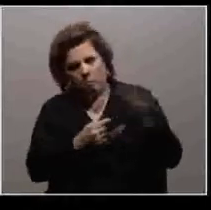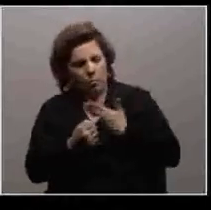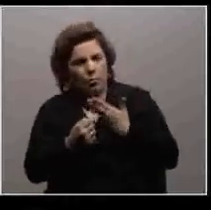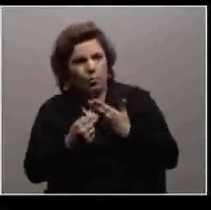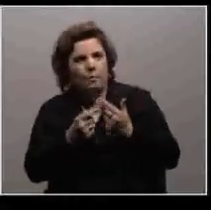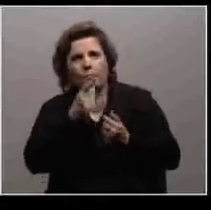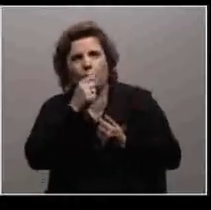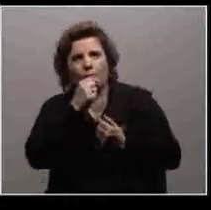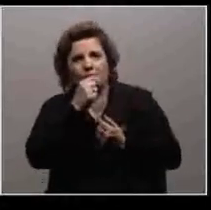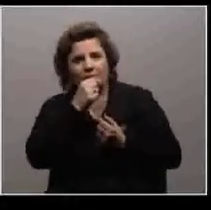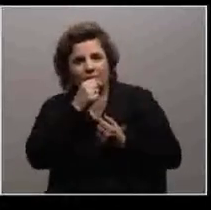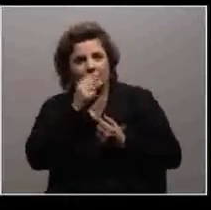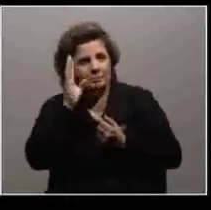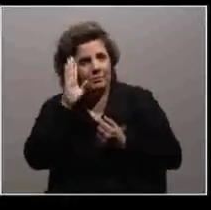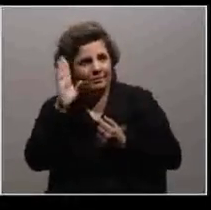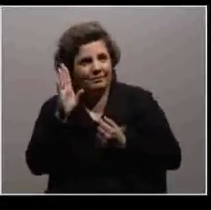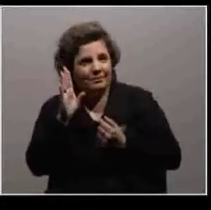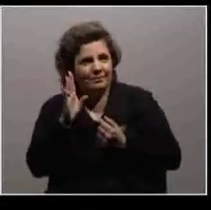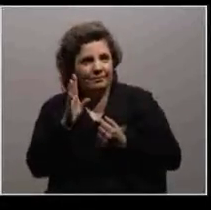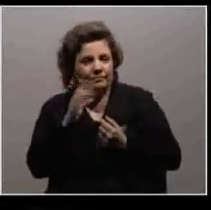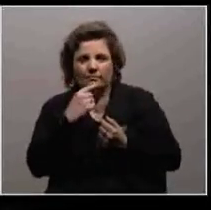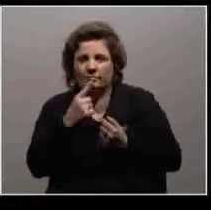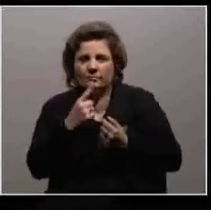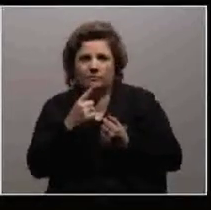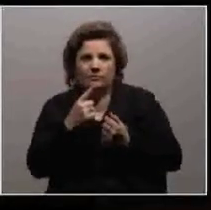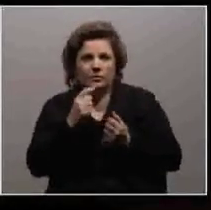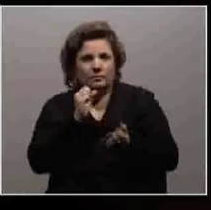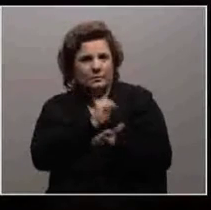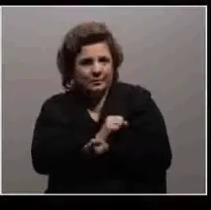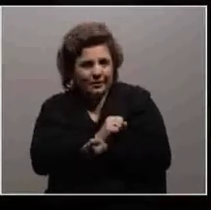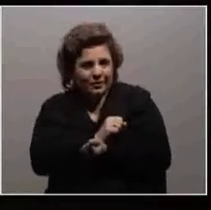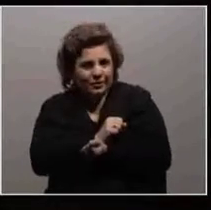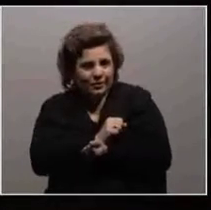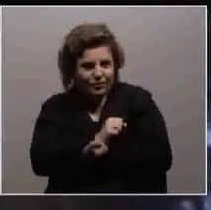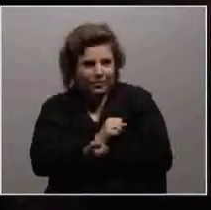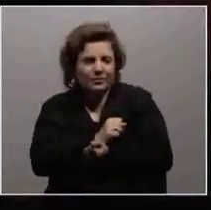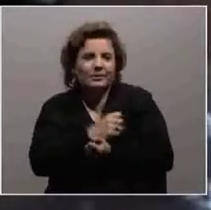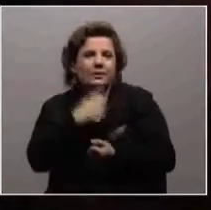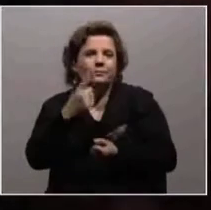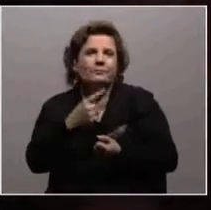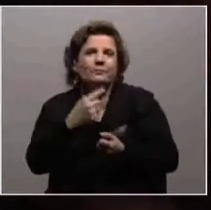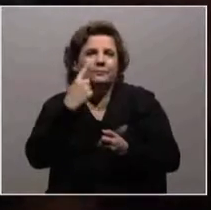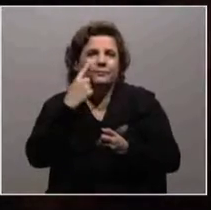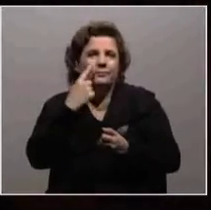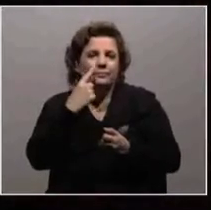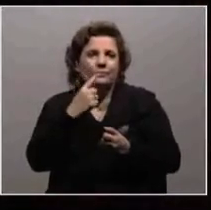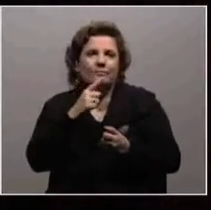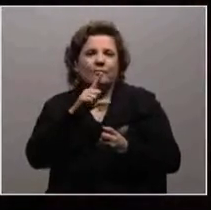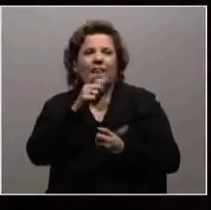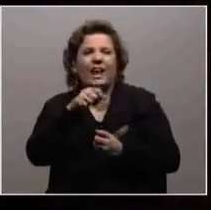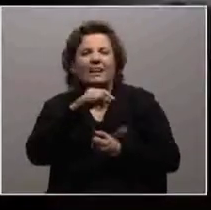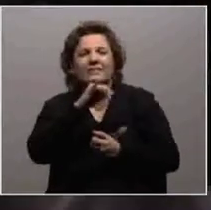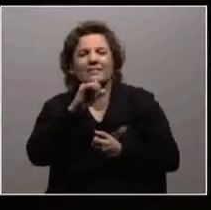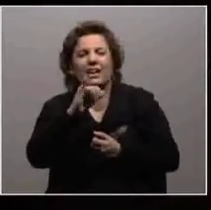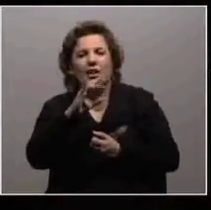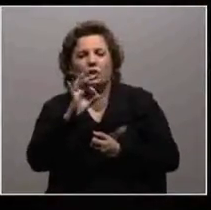agressão por parte da polícia militar que incluiu deixou de ter ido em caso foi conhecido como ele nos planos sem os